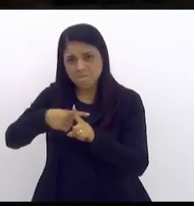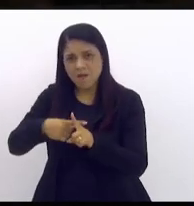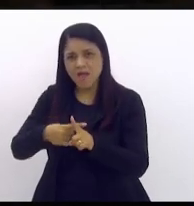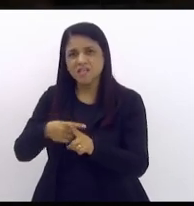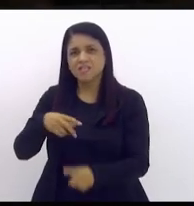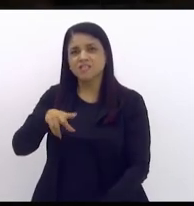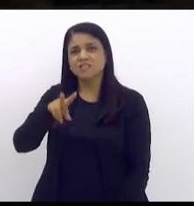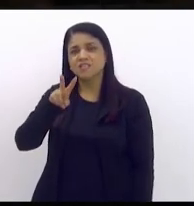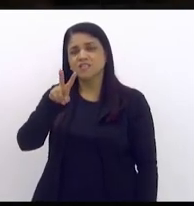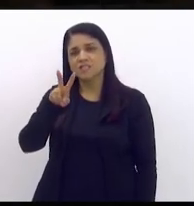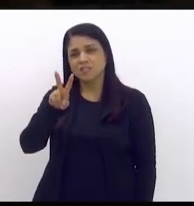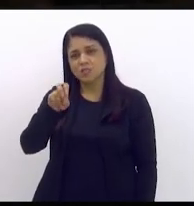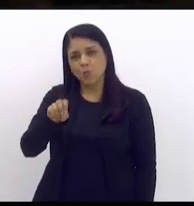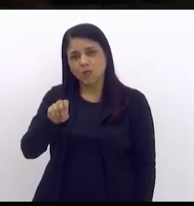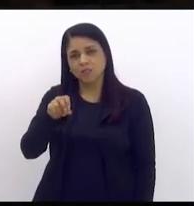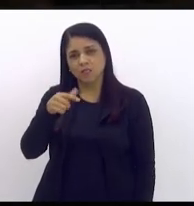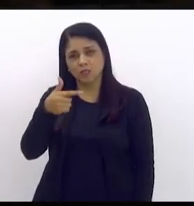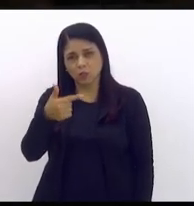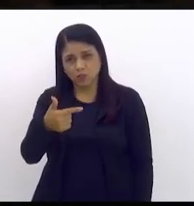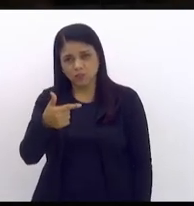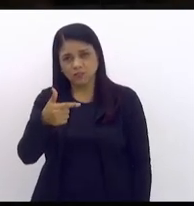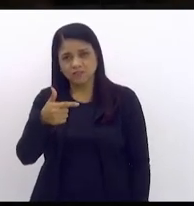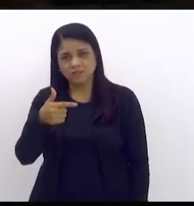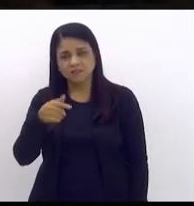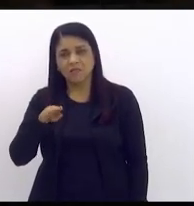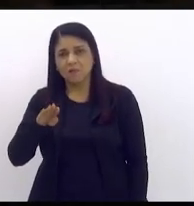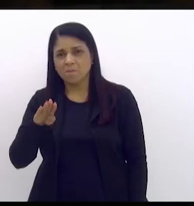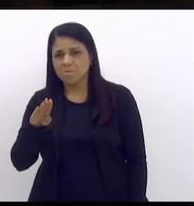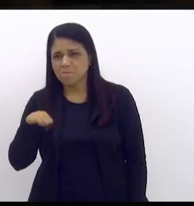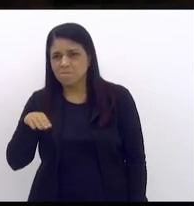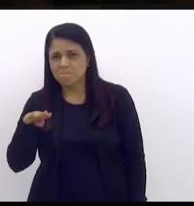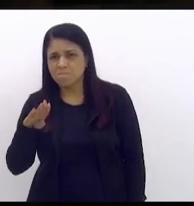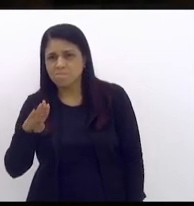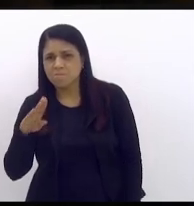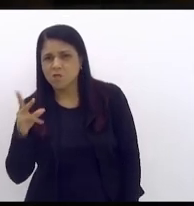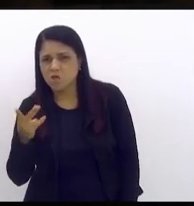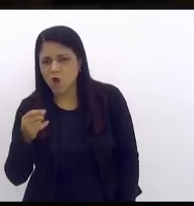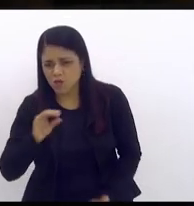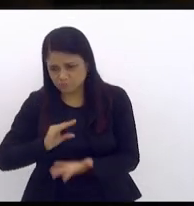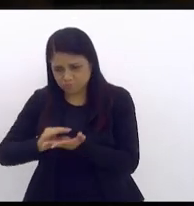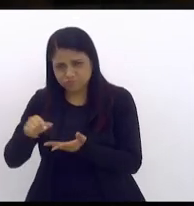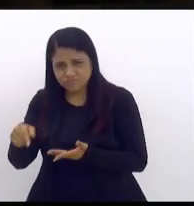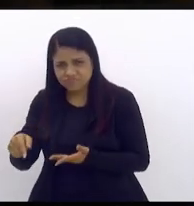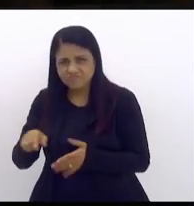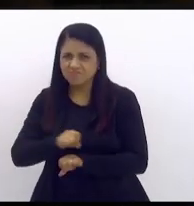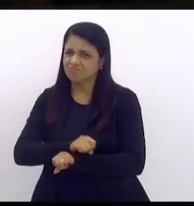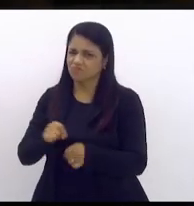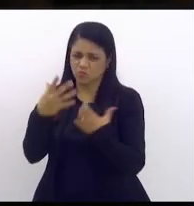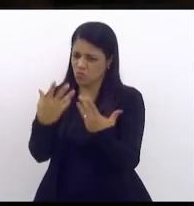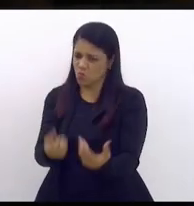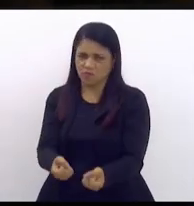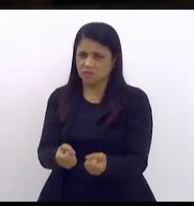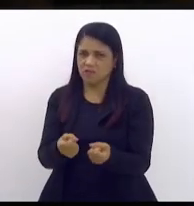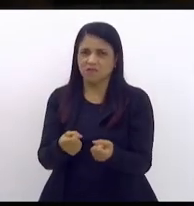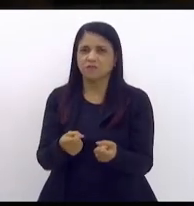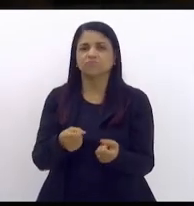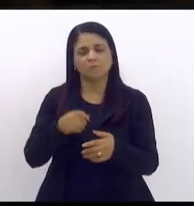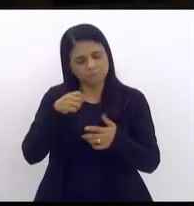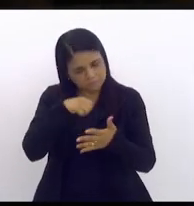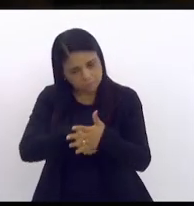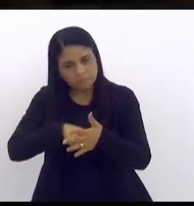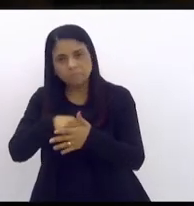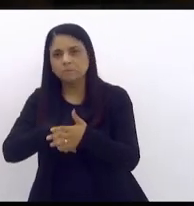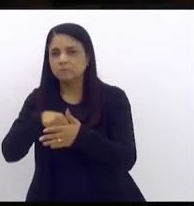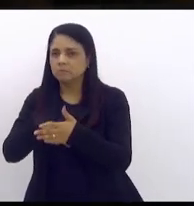deveriam estar comprando, renovando. Então, é um absurdo, é um desrespeito com a população petropolitana que não aguenta mais isso. E a gente vai seguir nessa luta,